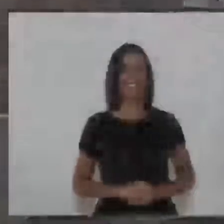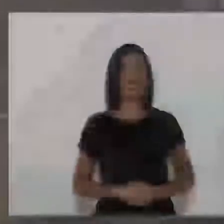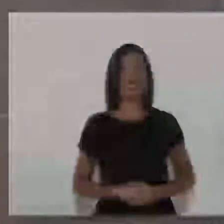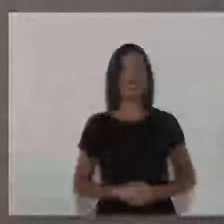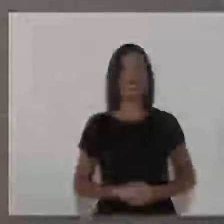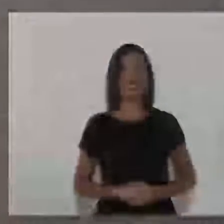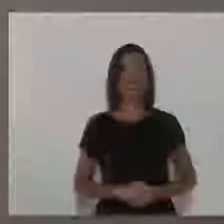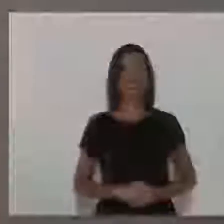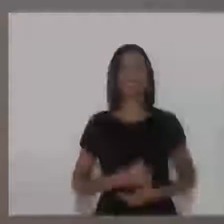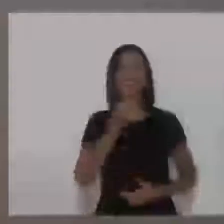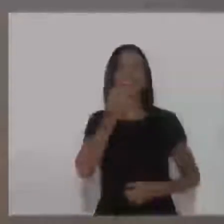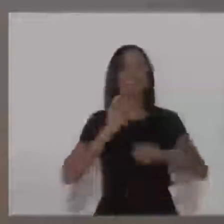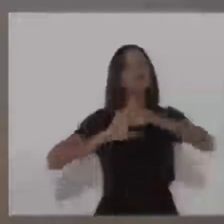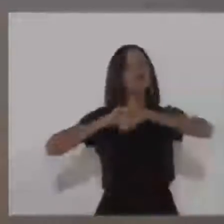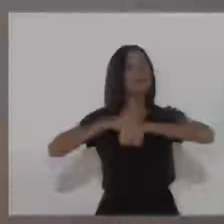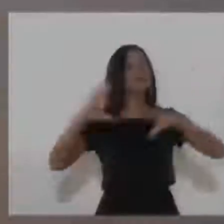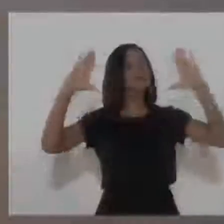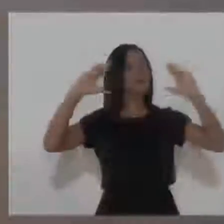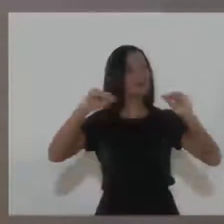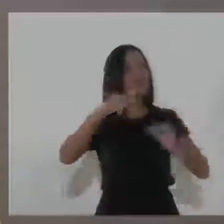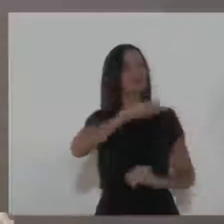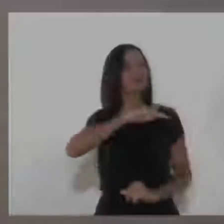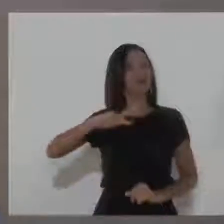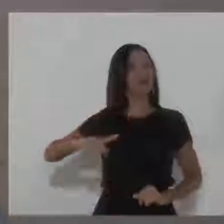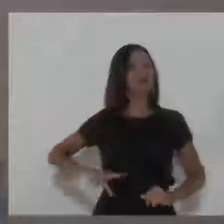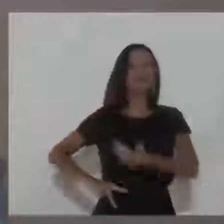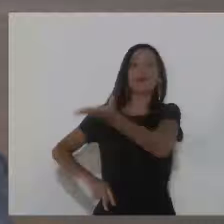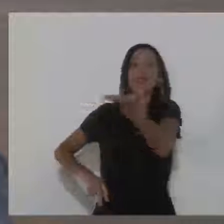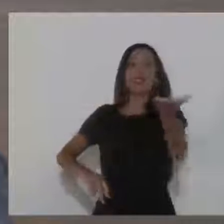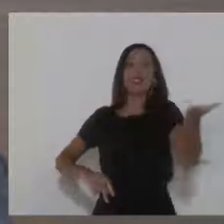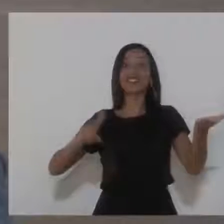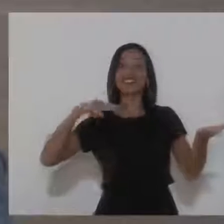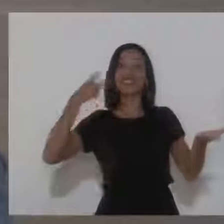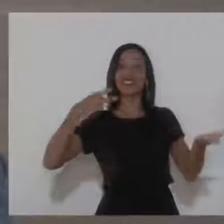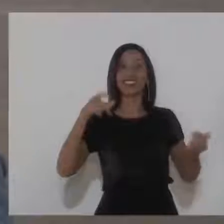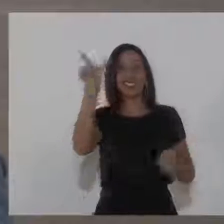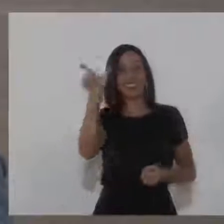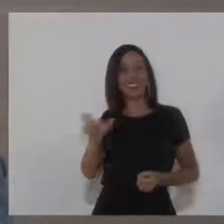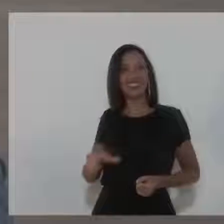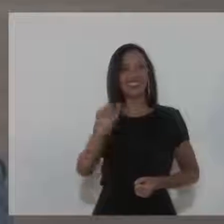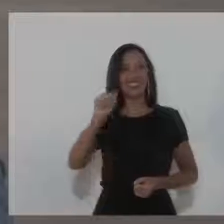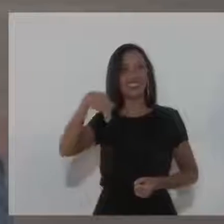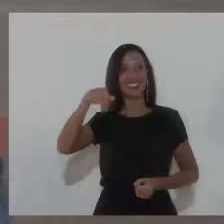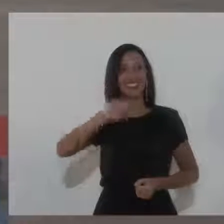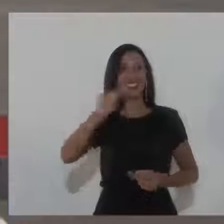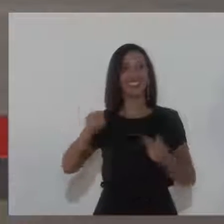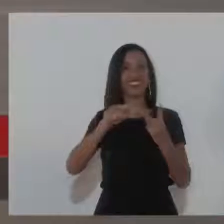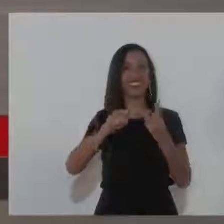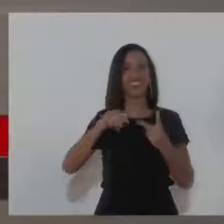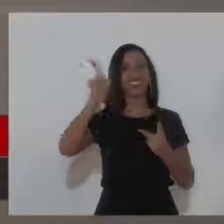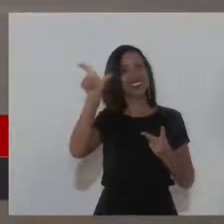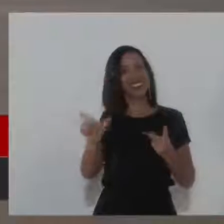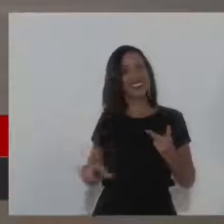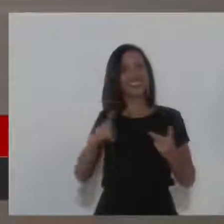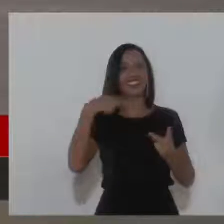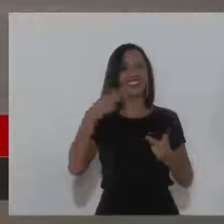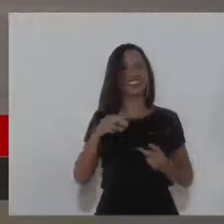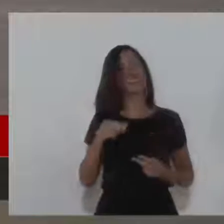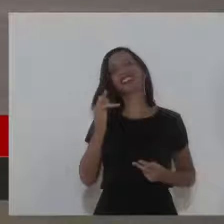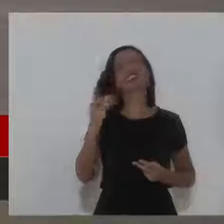Boa noite, presidente Edu, demais vereadores, vereadora Ana, vereadora Flávia,